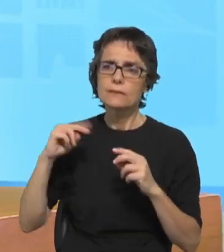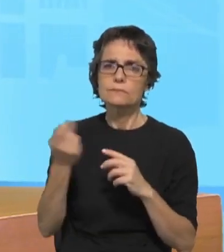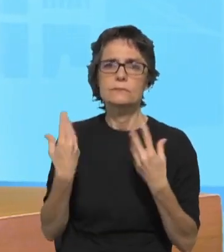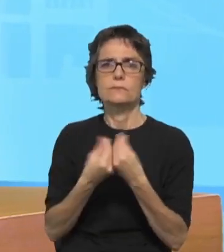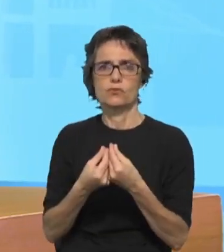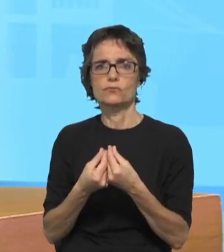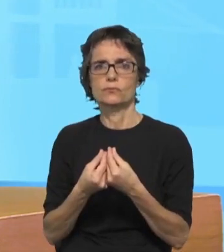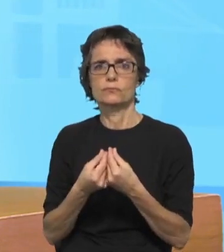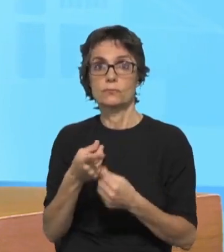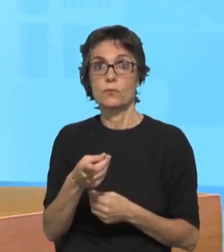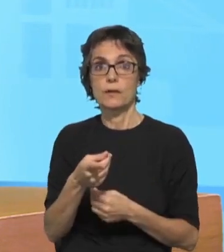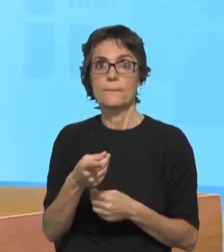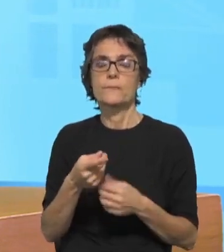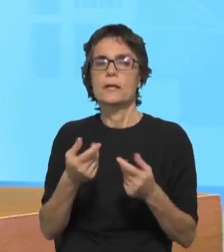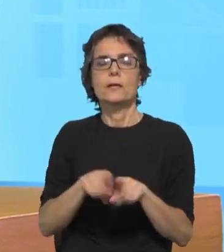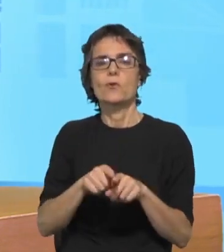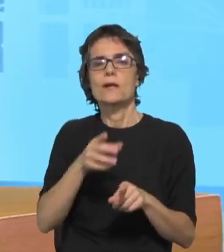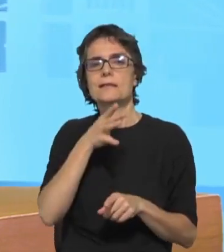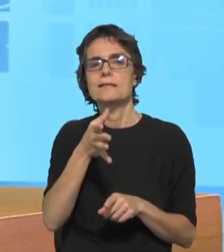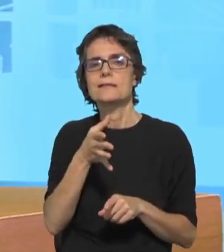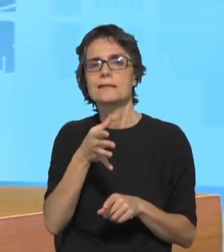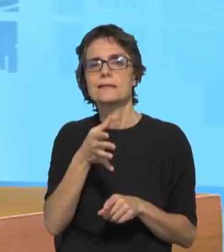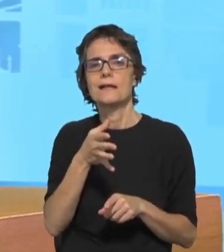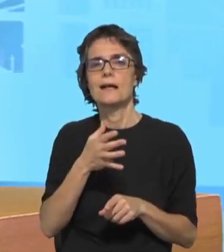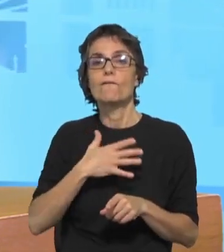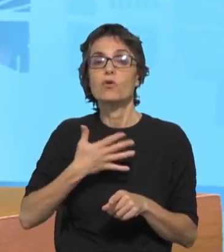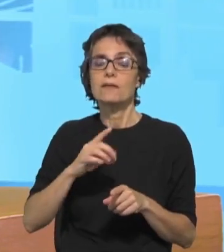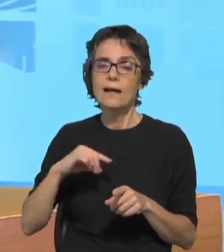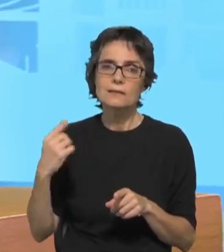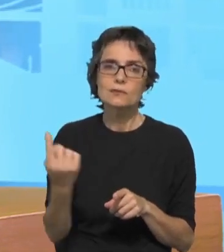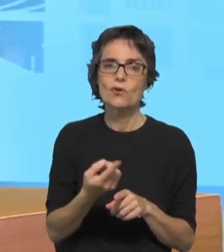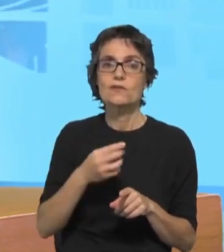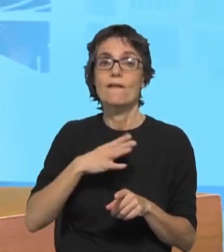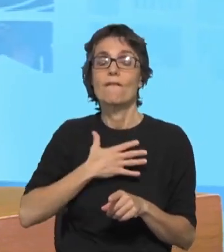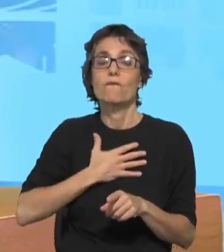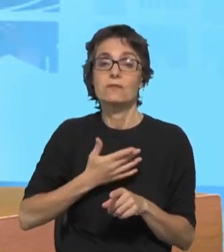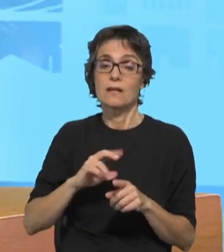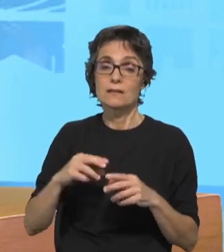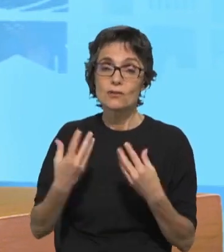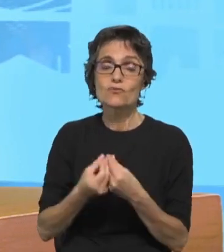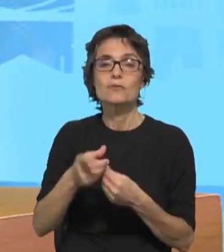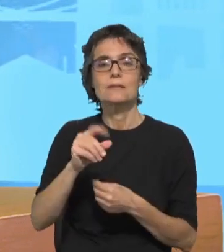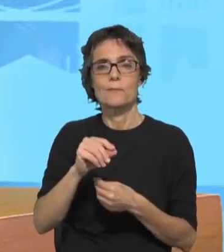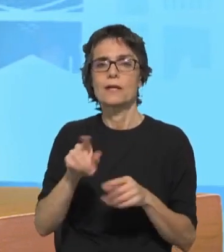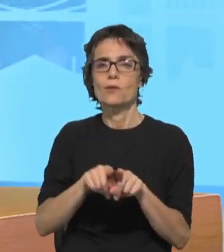da expressão casa comum. E por isso mesmo culminaremos esta trajetória com uma